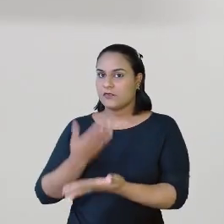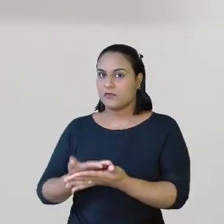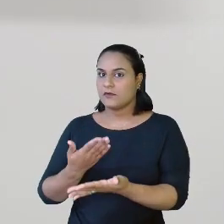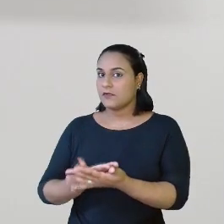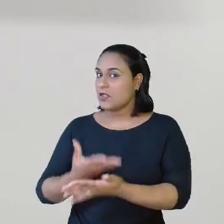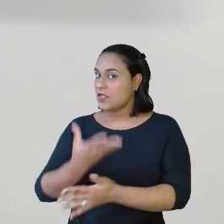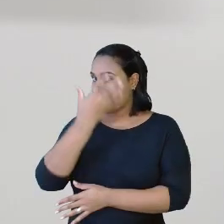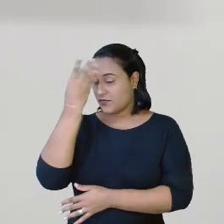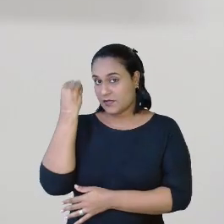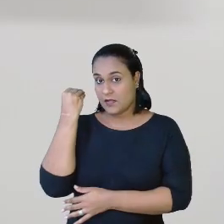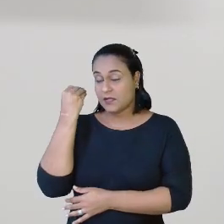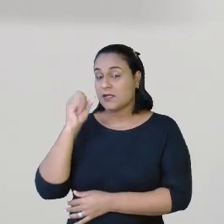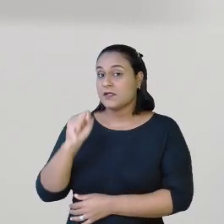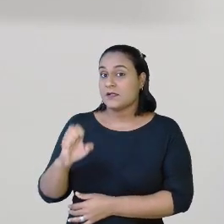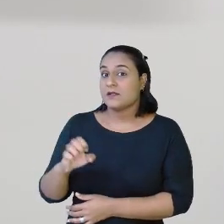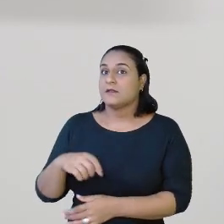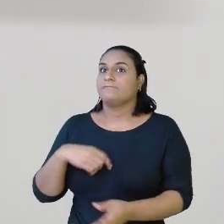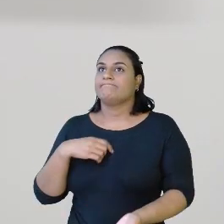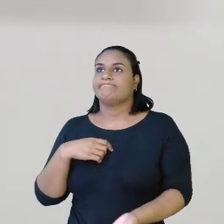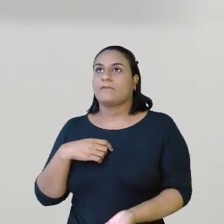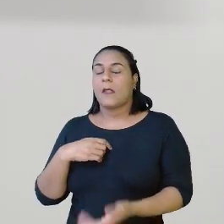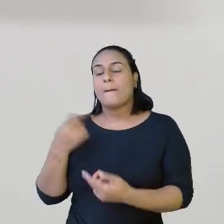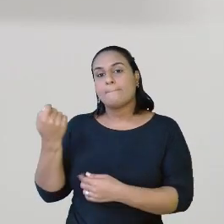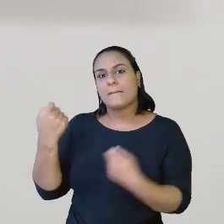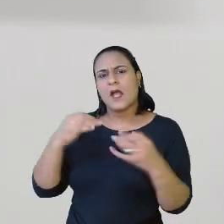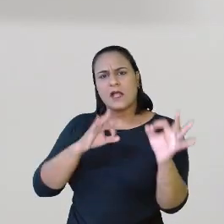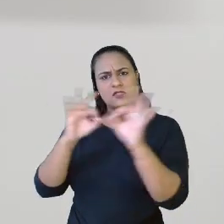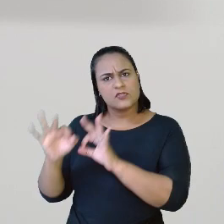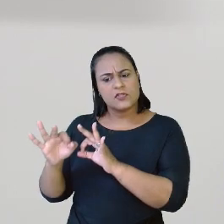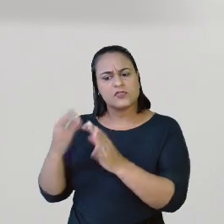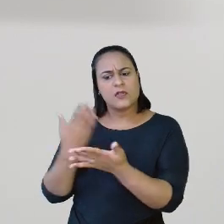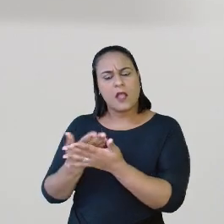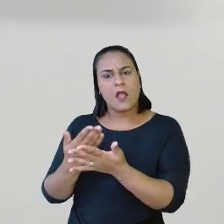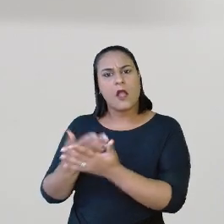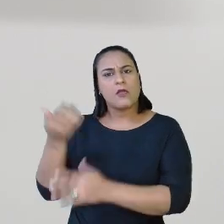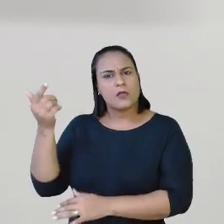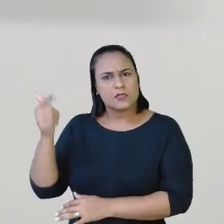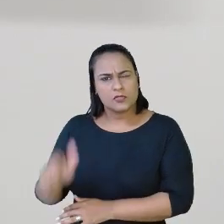não esqueçam, se precisar, rever a aula para aprender bem